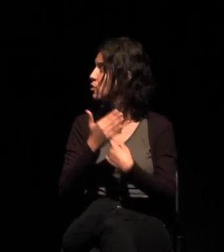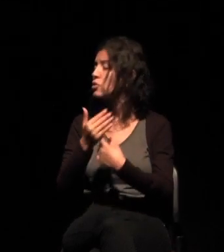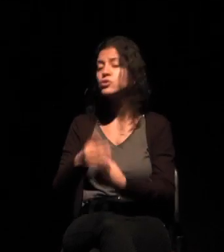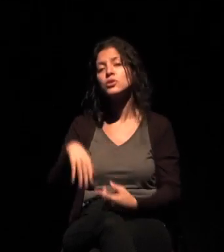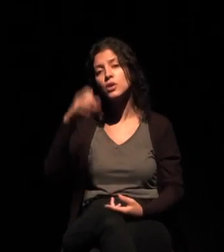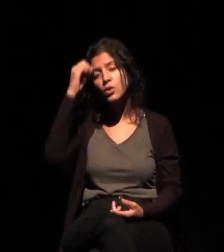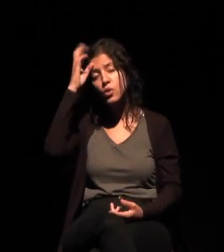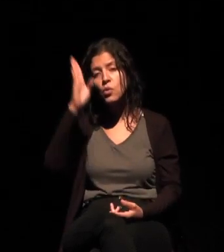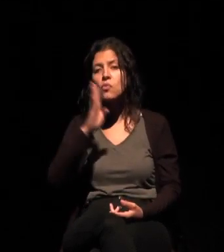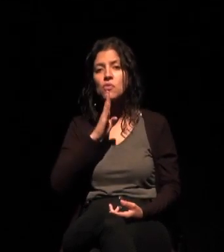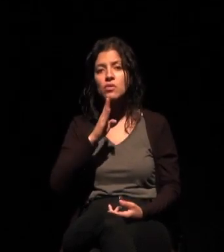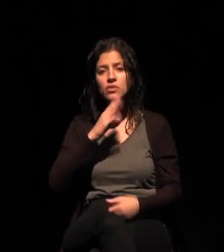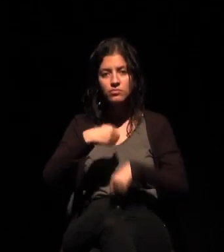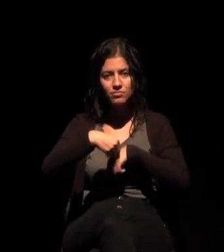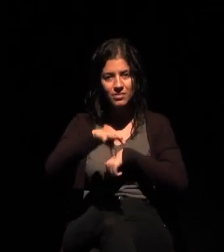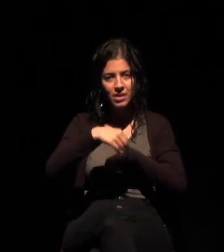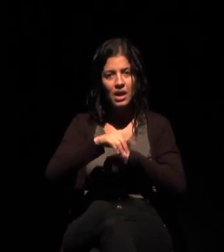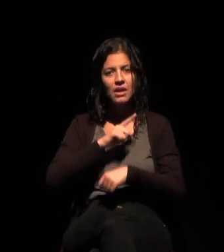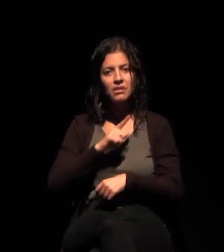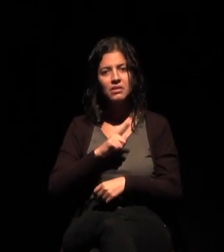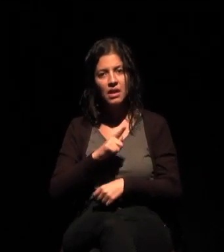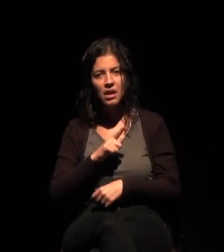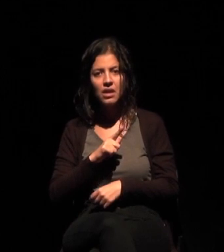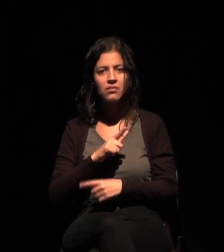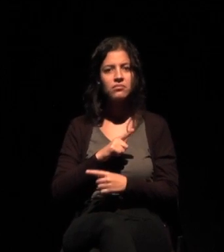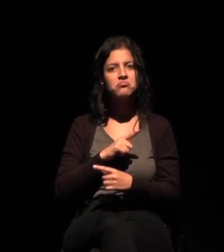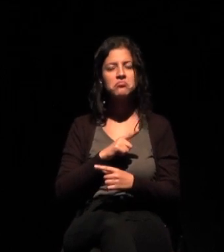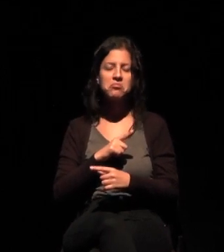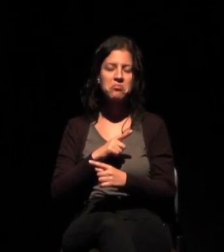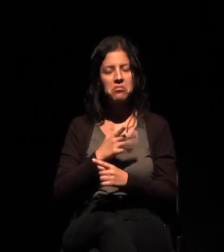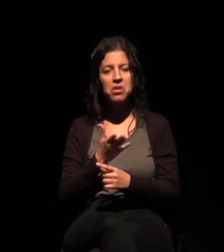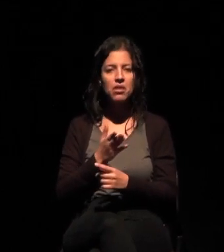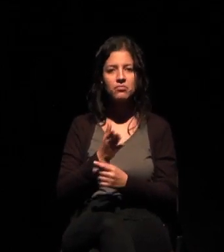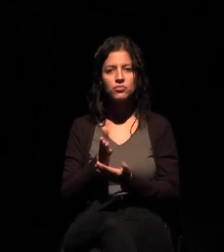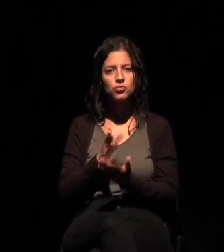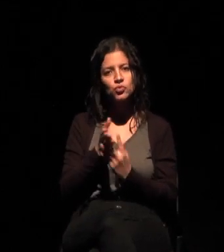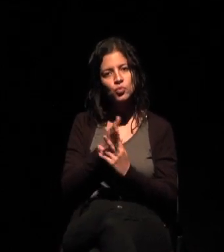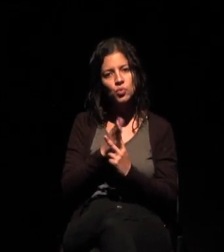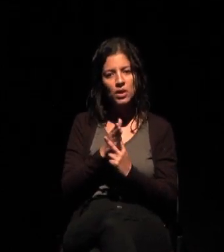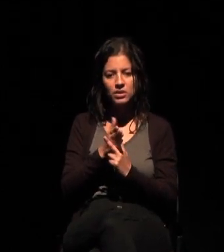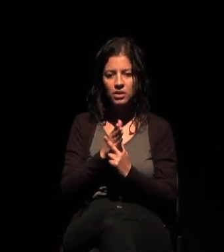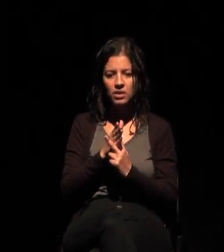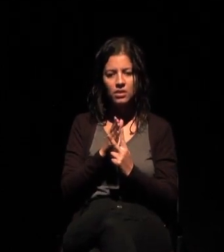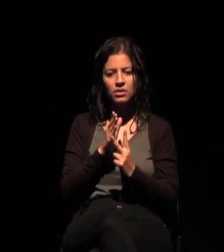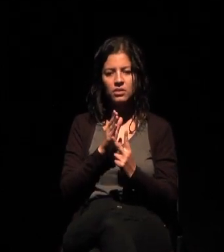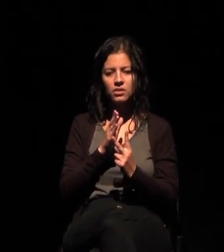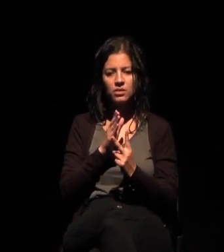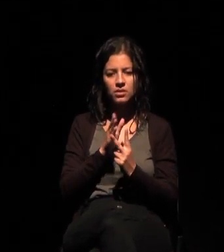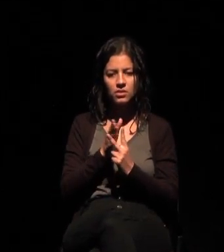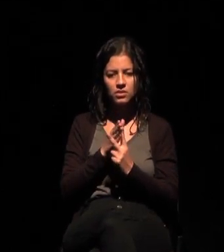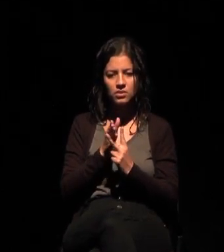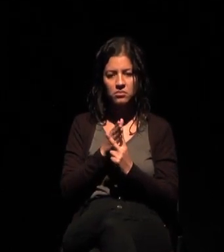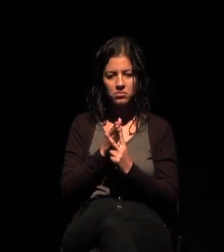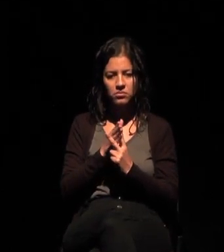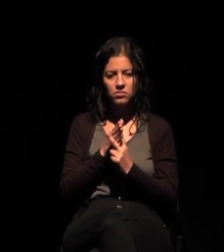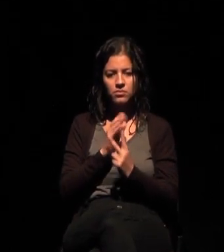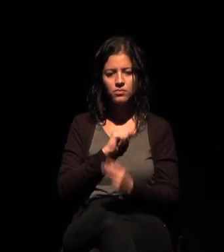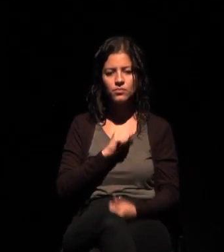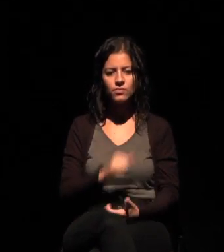mais especificamente vamos ver se eu consigo trabalhar com isso é pra lhe